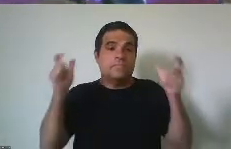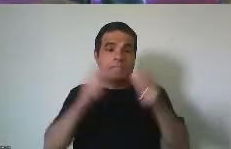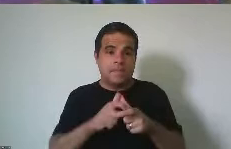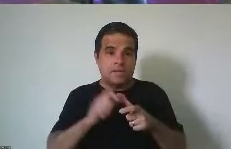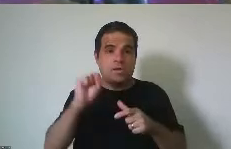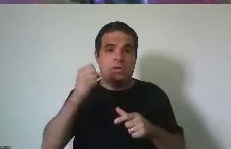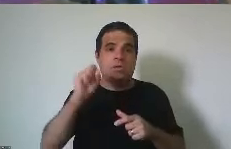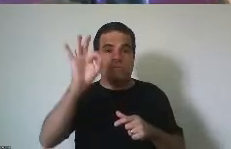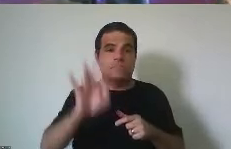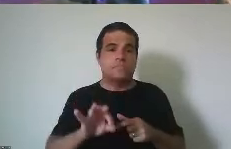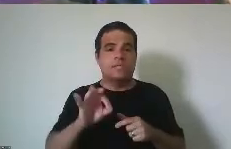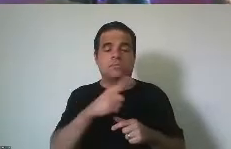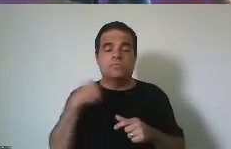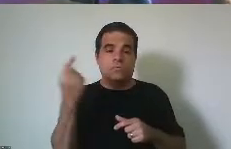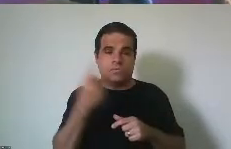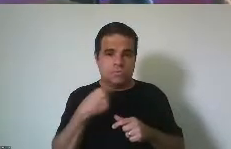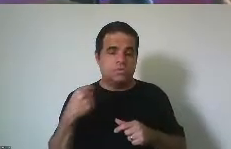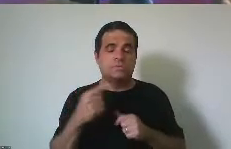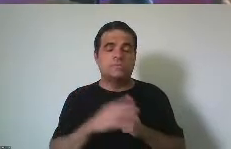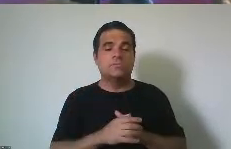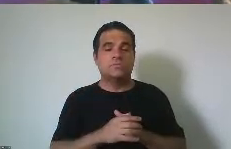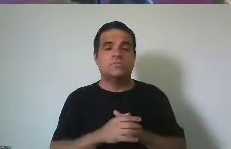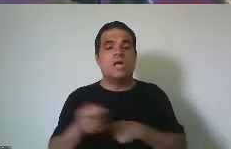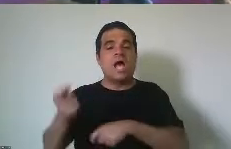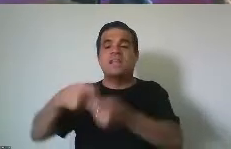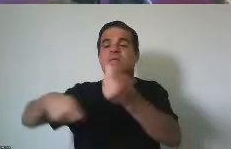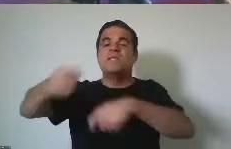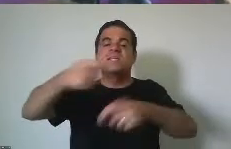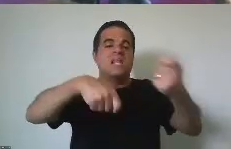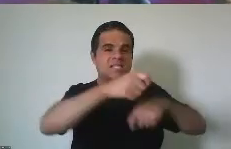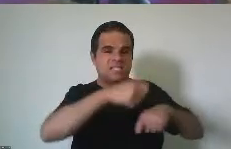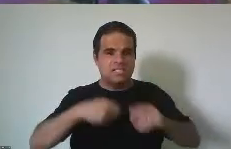nossa receita em curtas administrativas